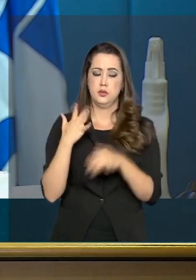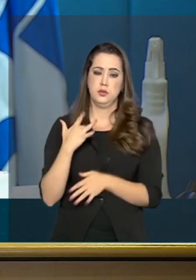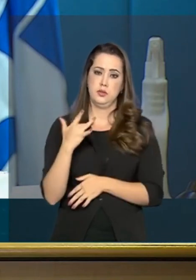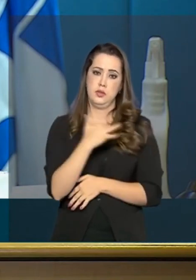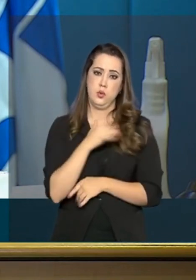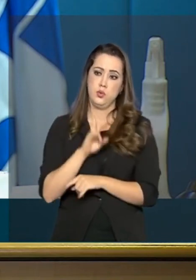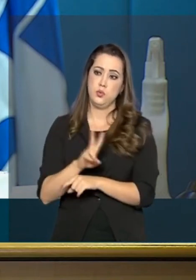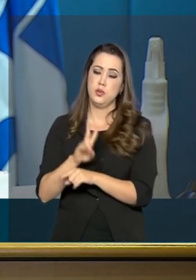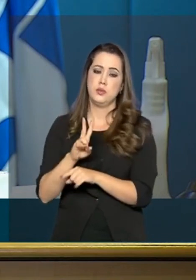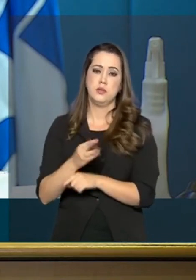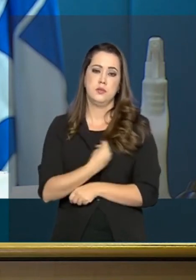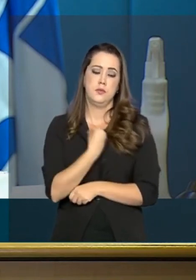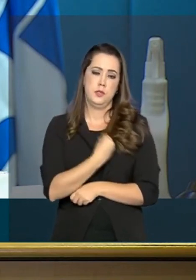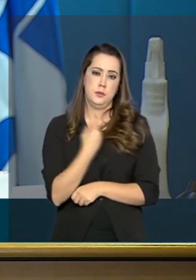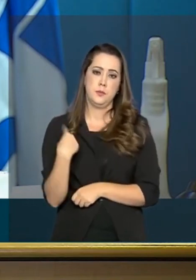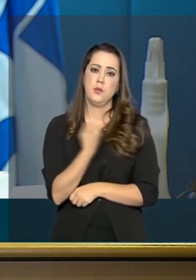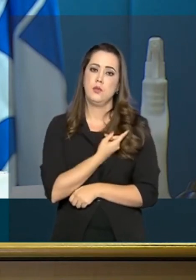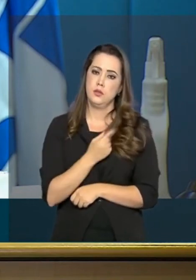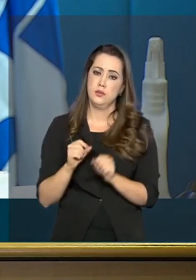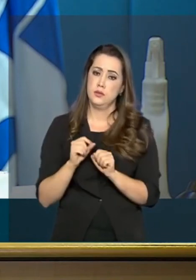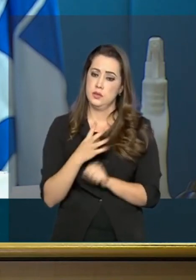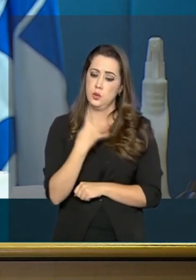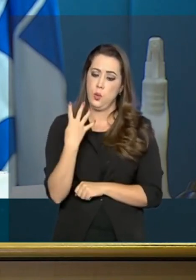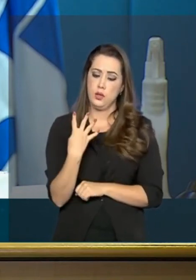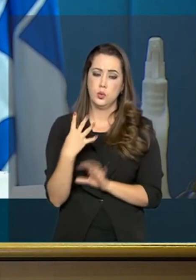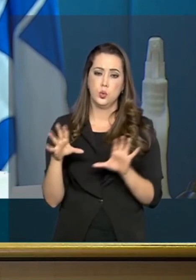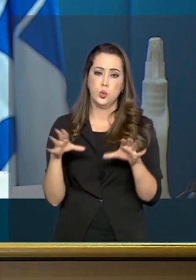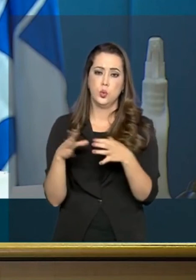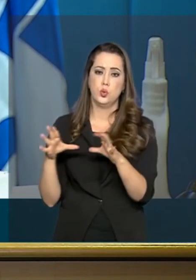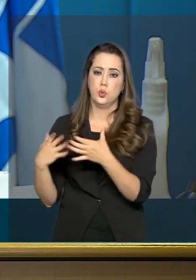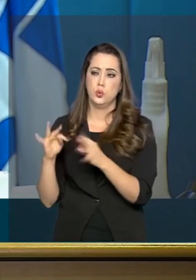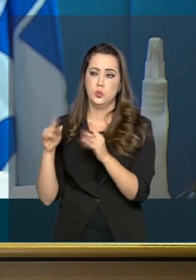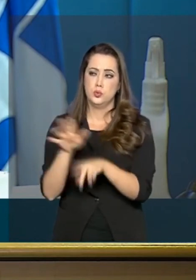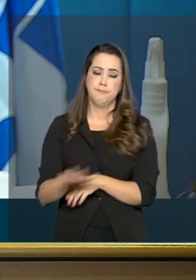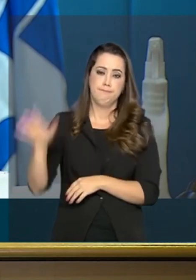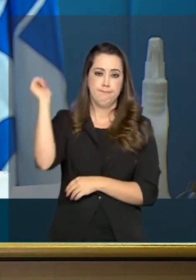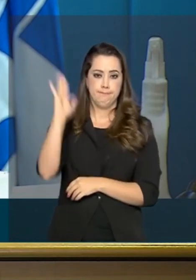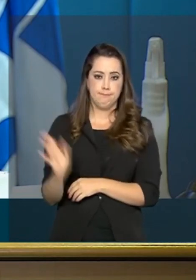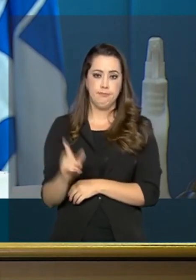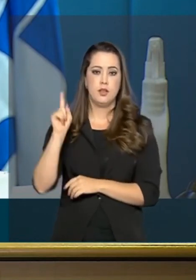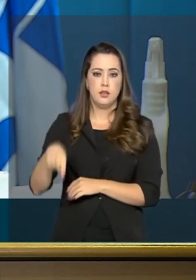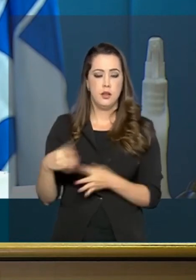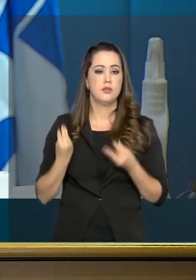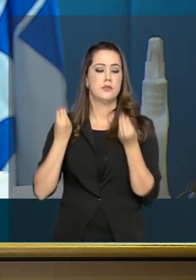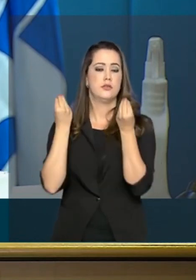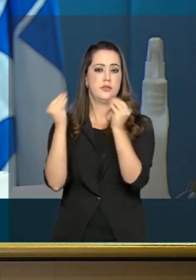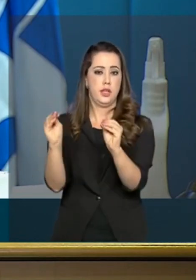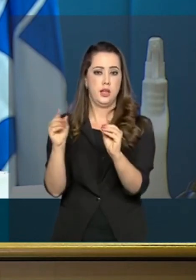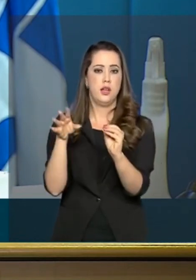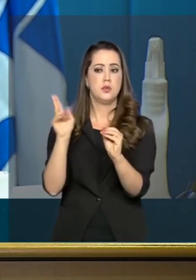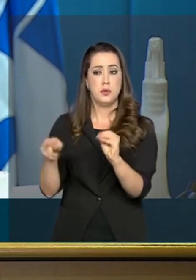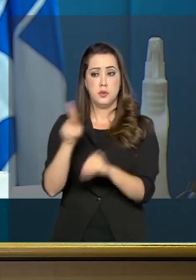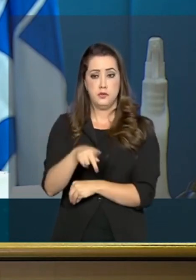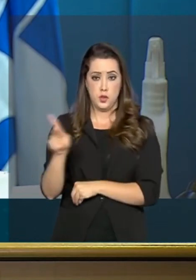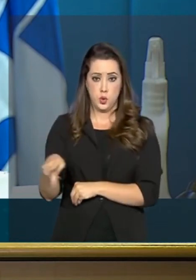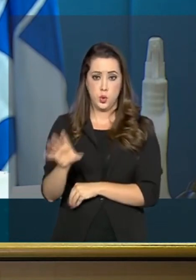em defesa da vida. Nós vamos estar fazendo 4 módulos itinerantes em todo o Brasil, que vão ser disponibilizados para